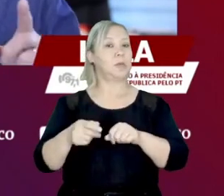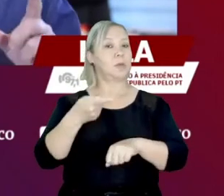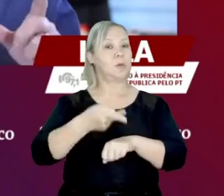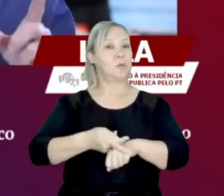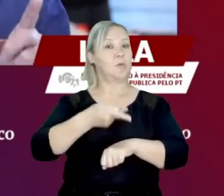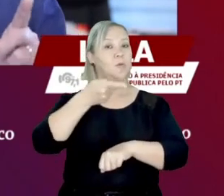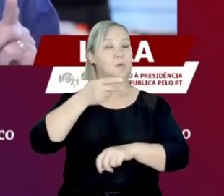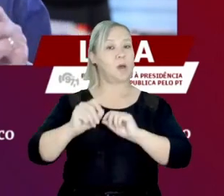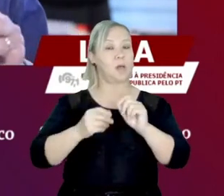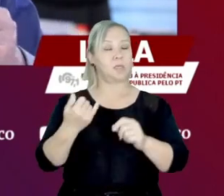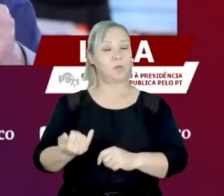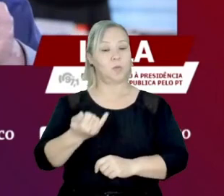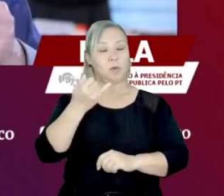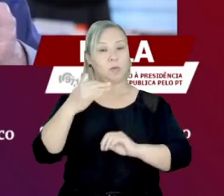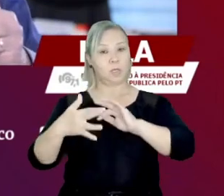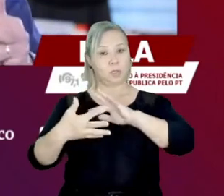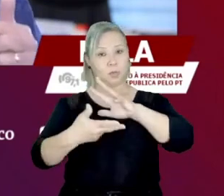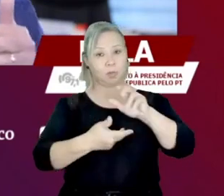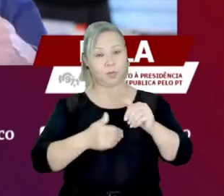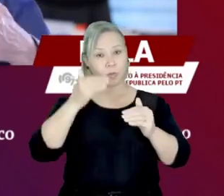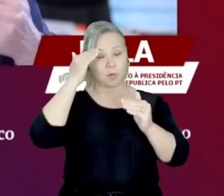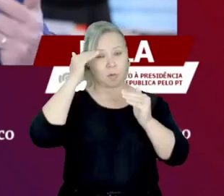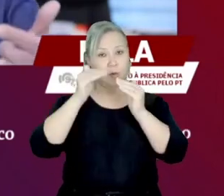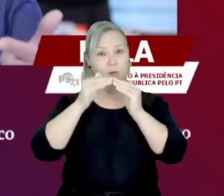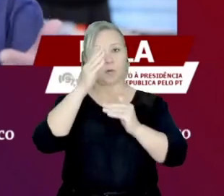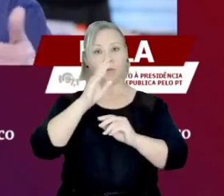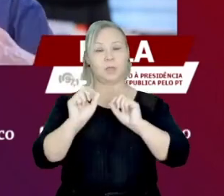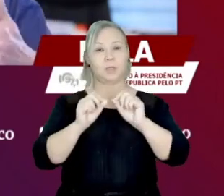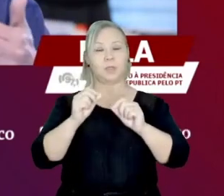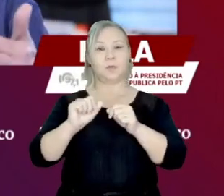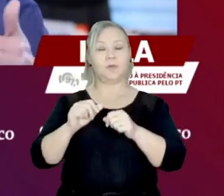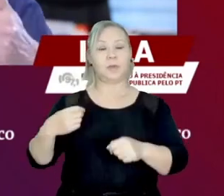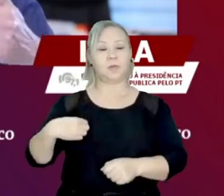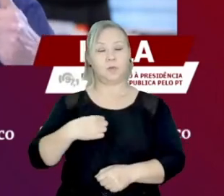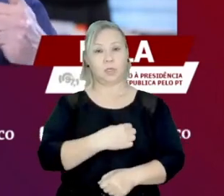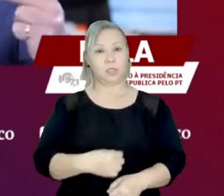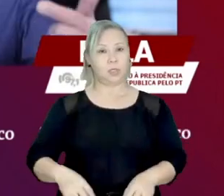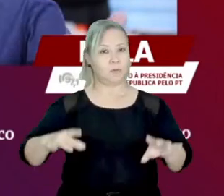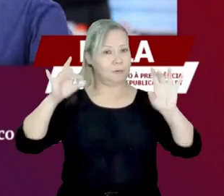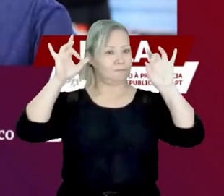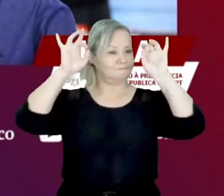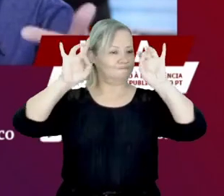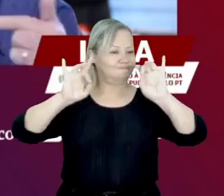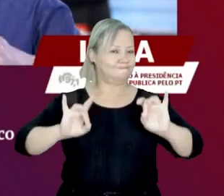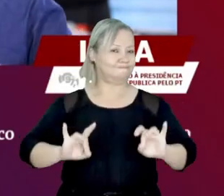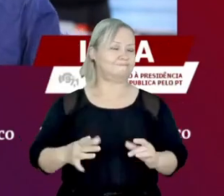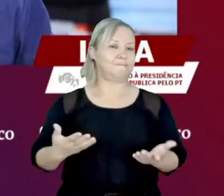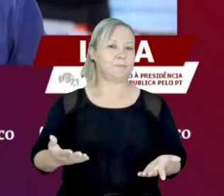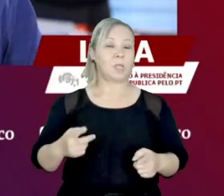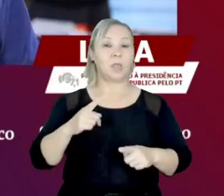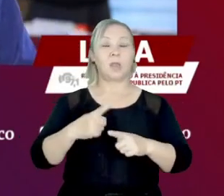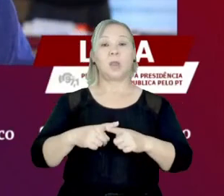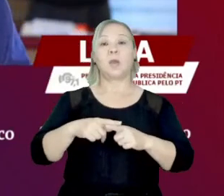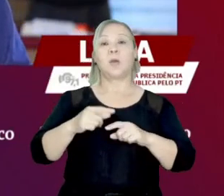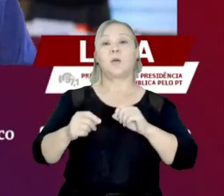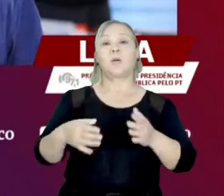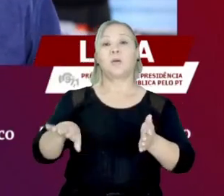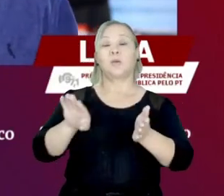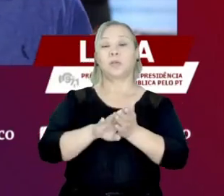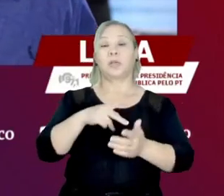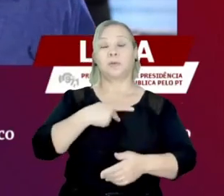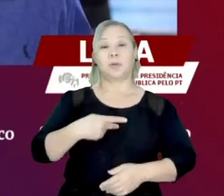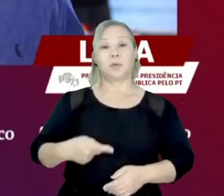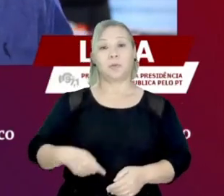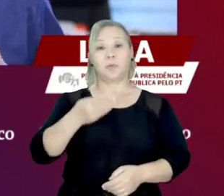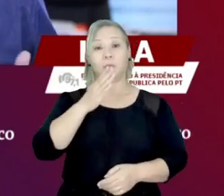tinha 100 bilhões de dólares de fluxo de comércio com o mundo, entre exportação e importação. Quando eu deixei, a